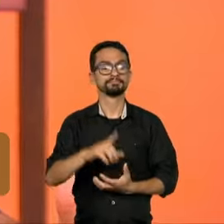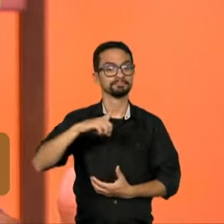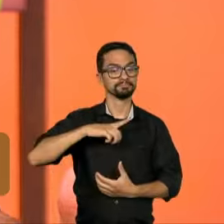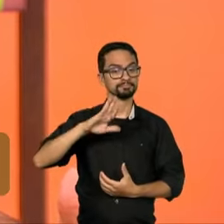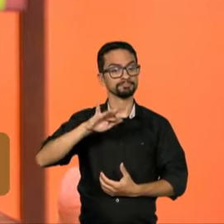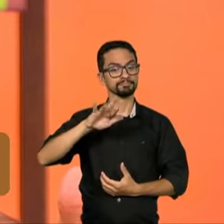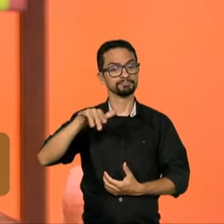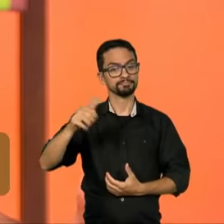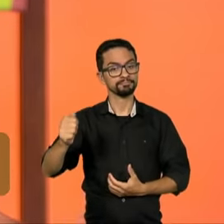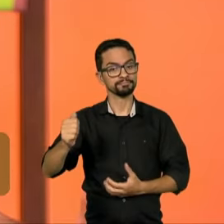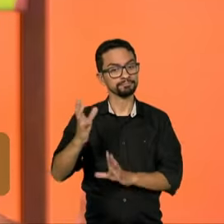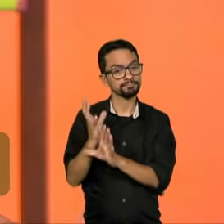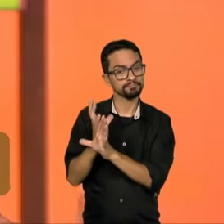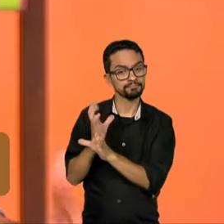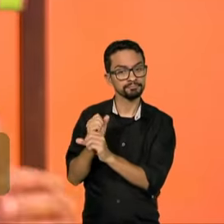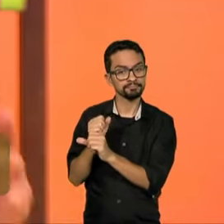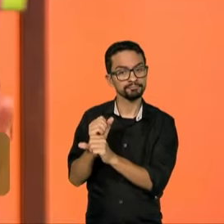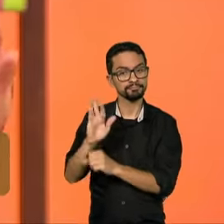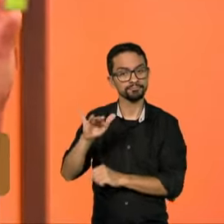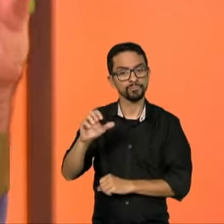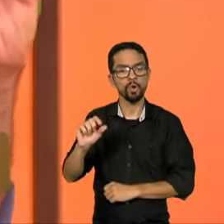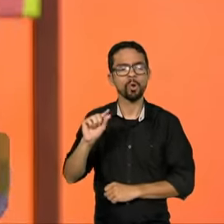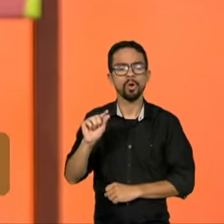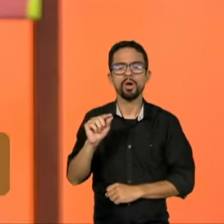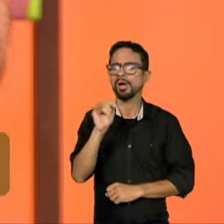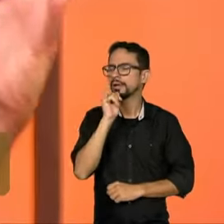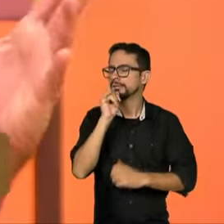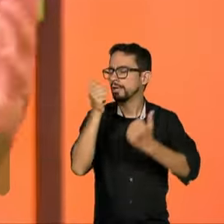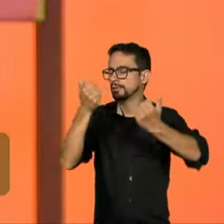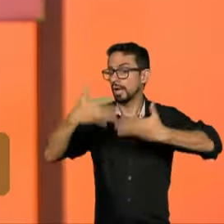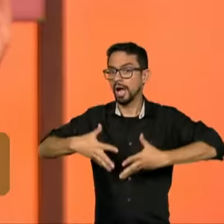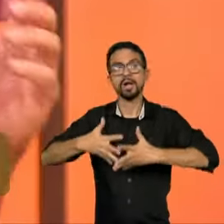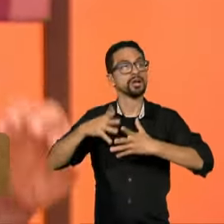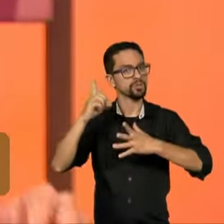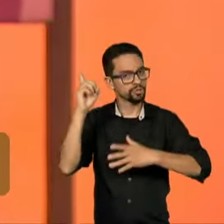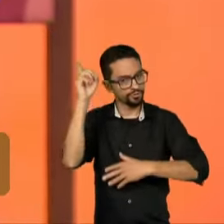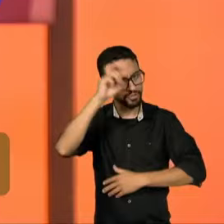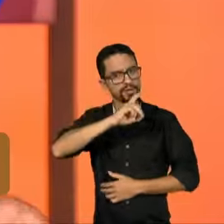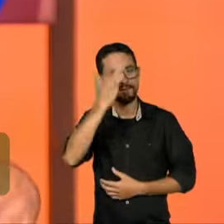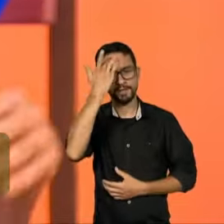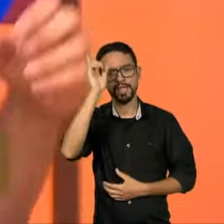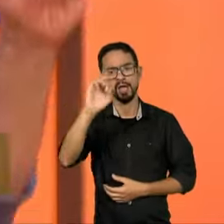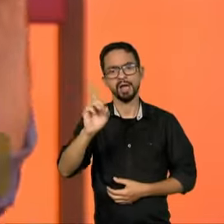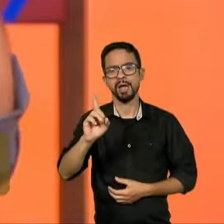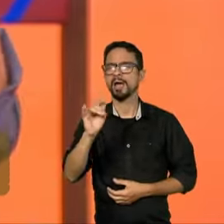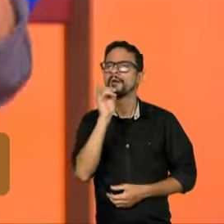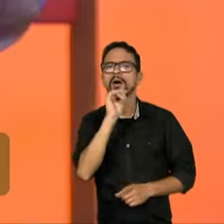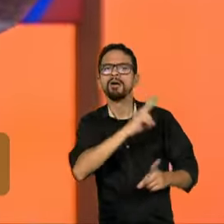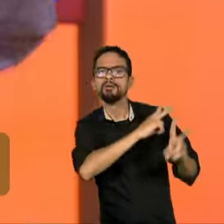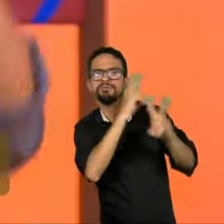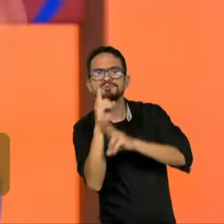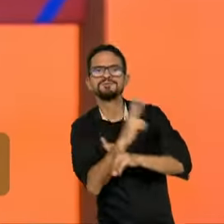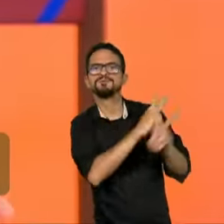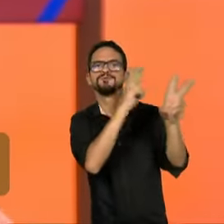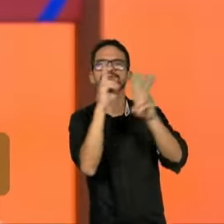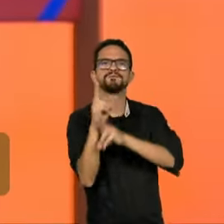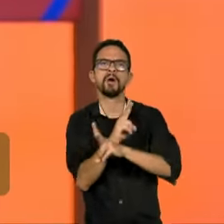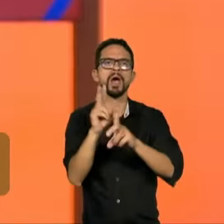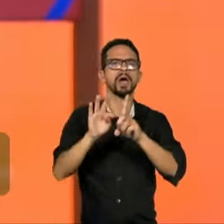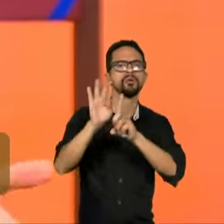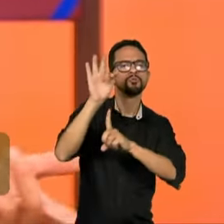termodinâmica e cálculo de fluidos, que é o seguinte, é um negócio complicado, porque você é vento, é temperatura